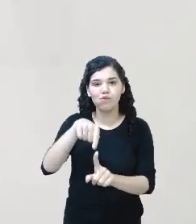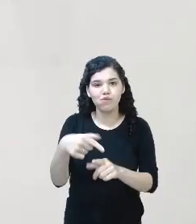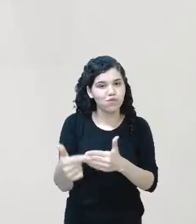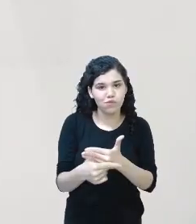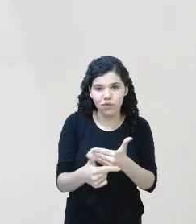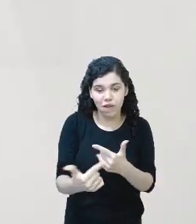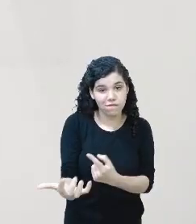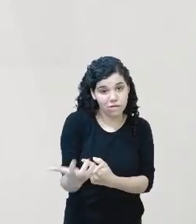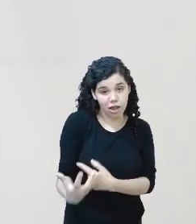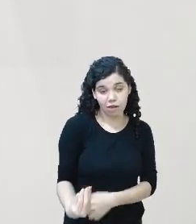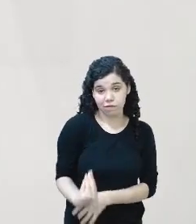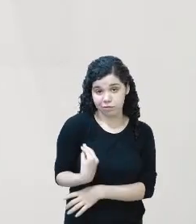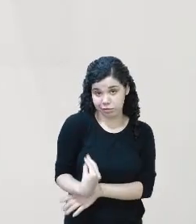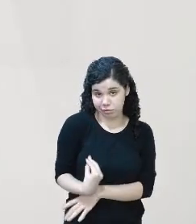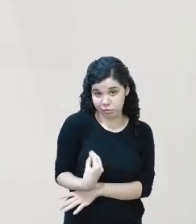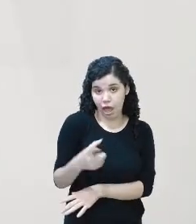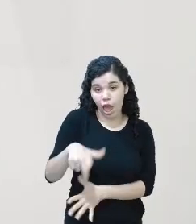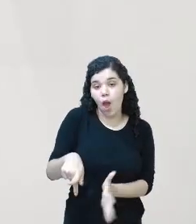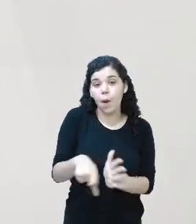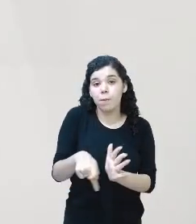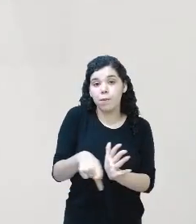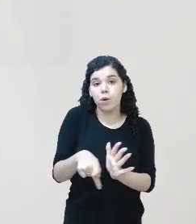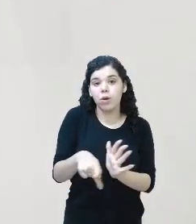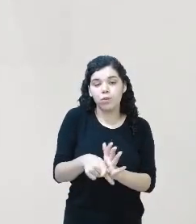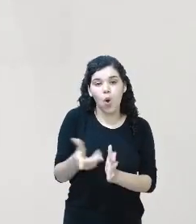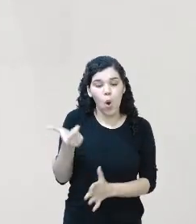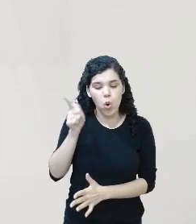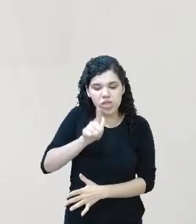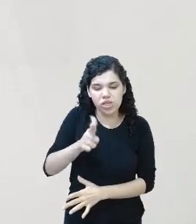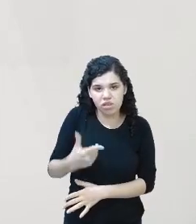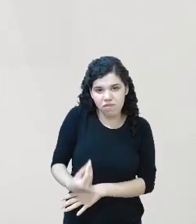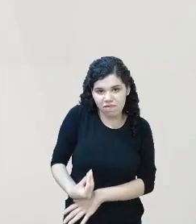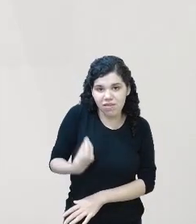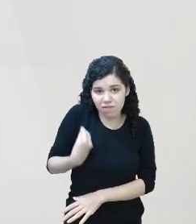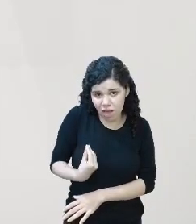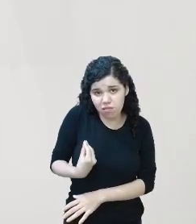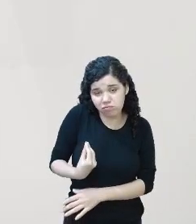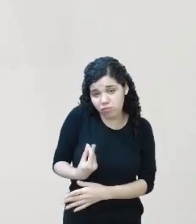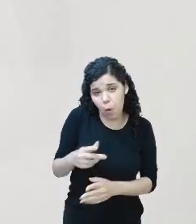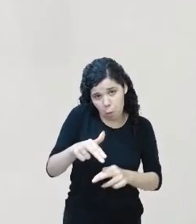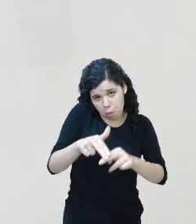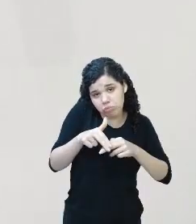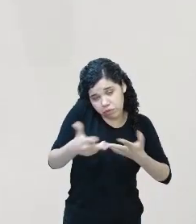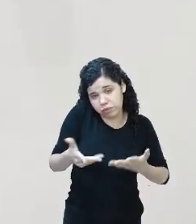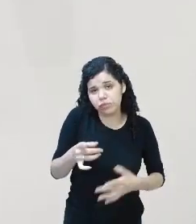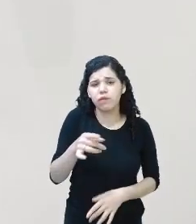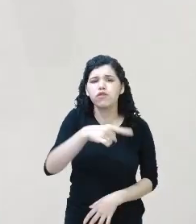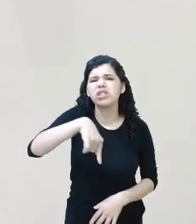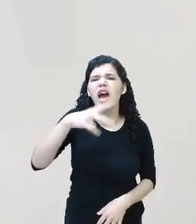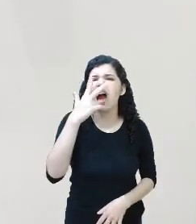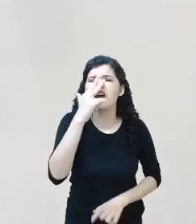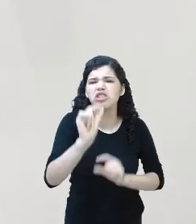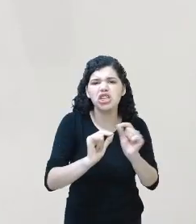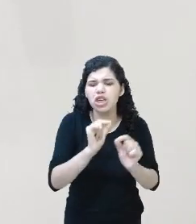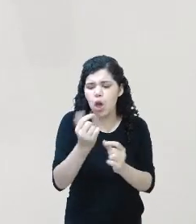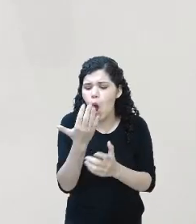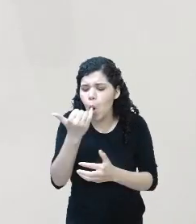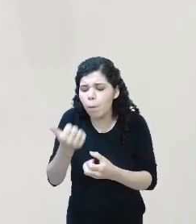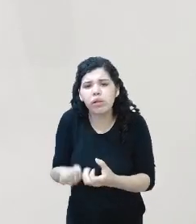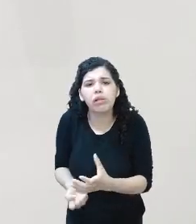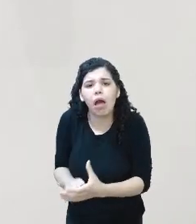nossa vida. E uma delas é garantir a nossa sobrevivência. Isso mesmo. De onde você acha que vem o seu